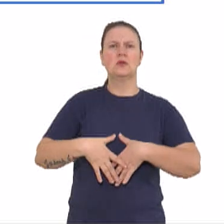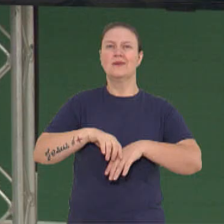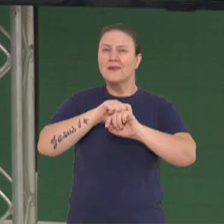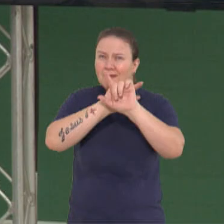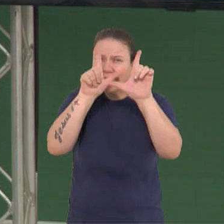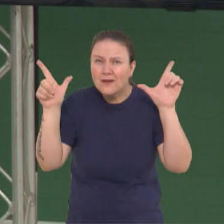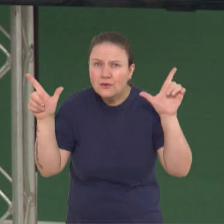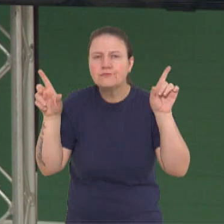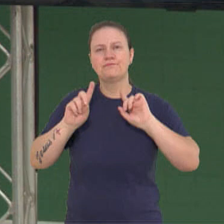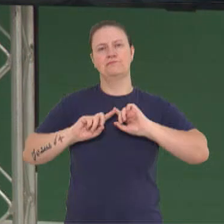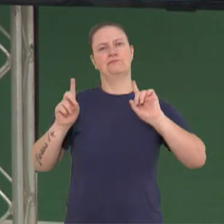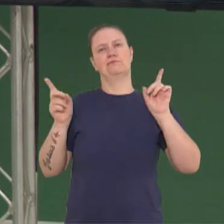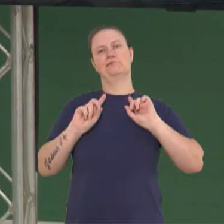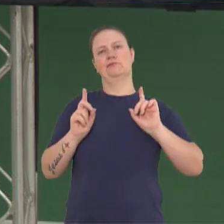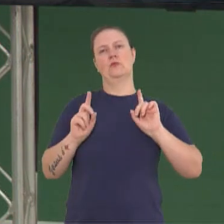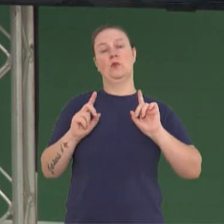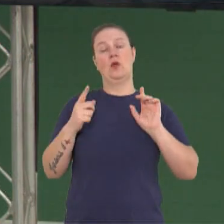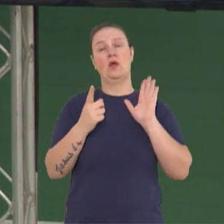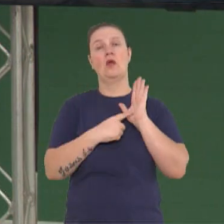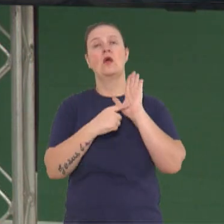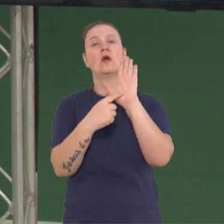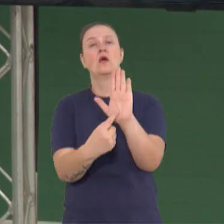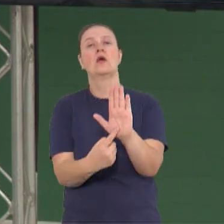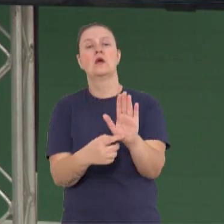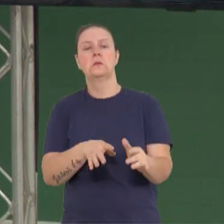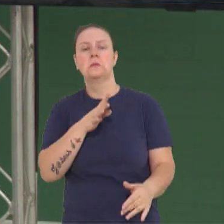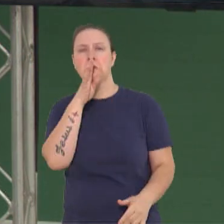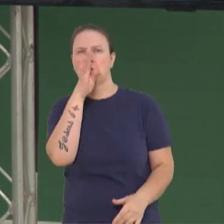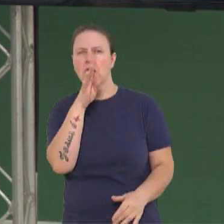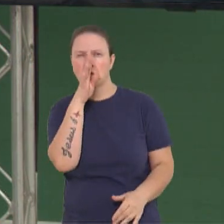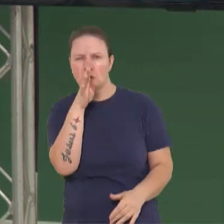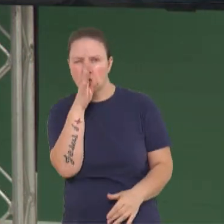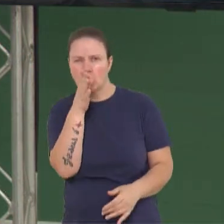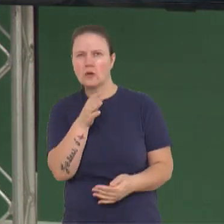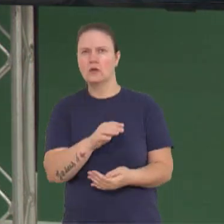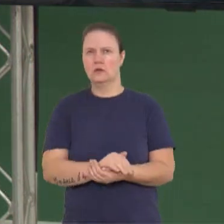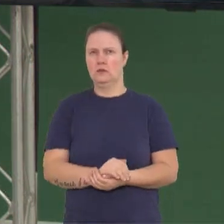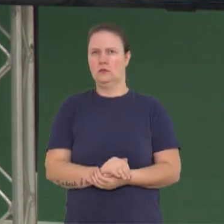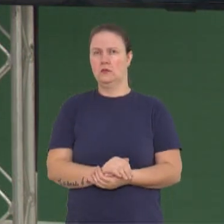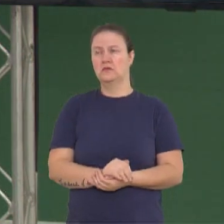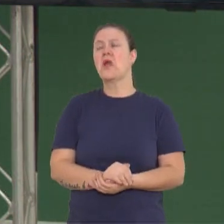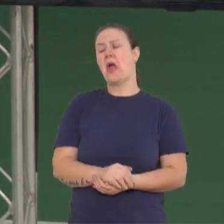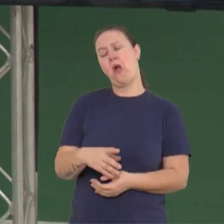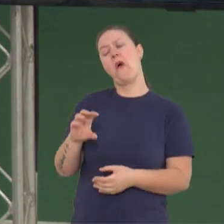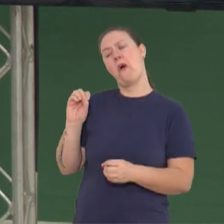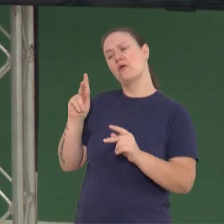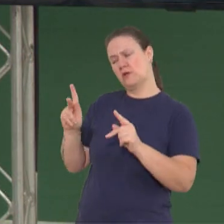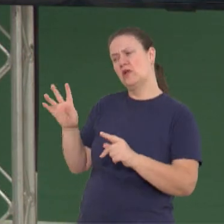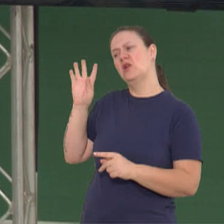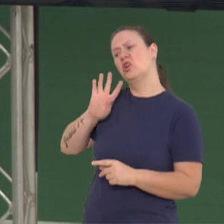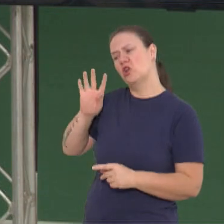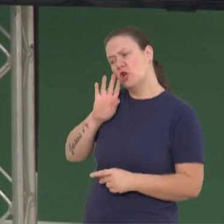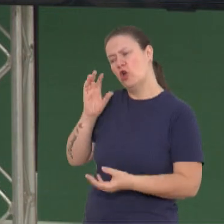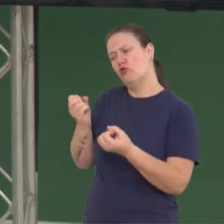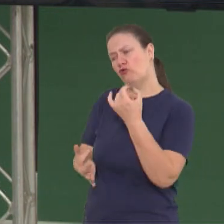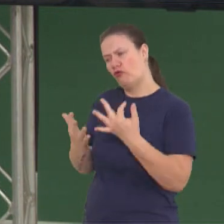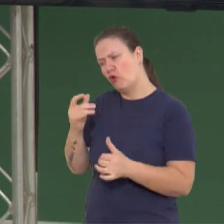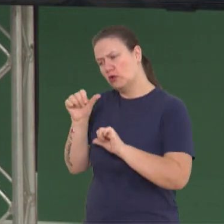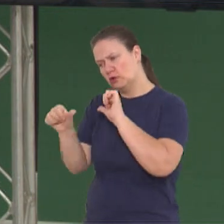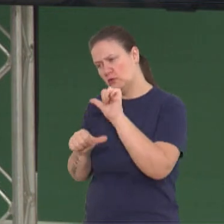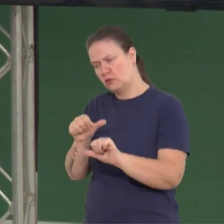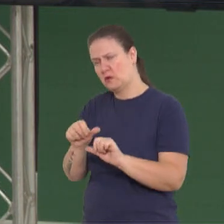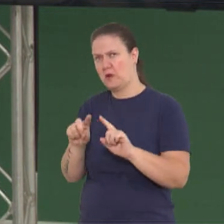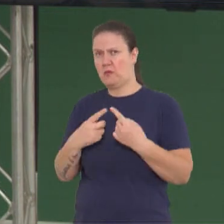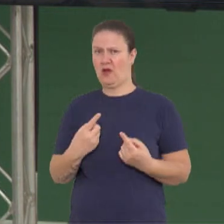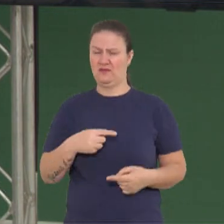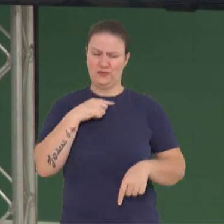Vejam, aqui está uma crítica, uma cutucada no Heráclito. O Diógenes fala, pô, legal, é o fogo tudo transforma, mas o Diógenes fala, eu não